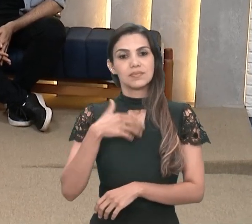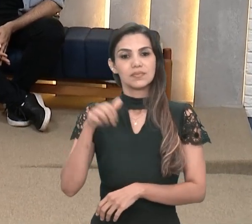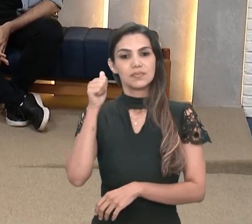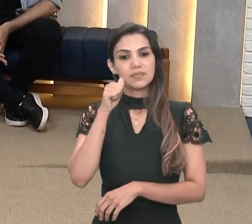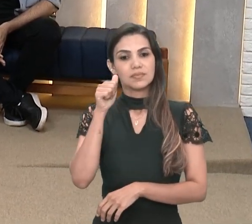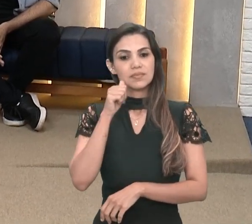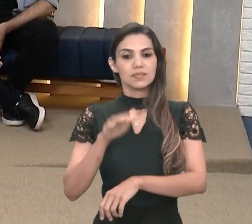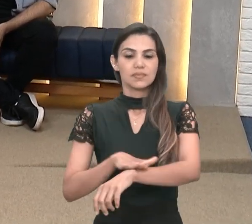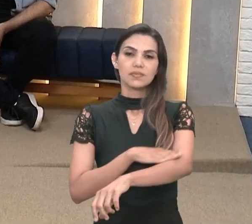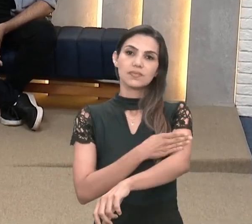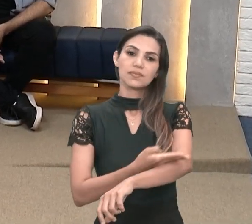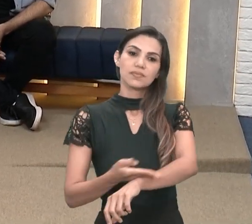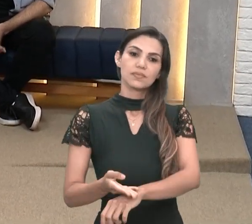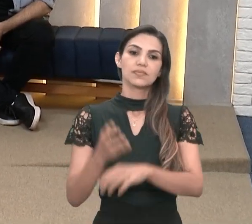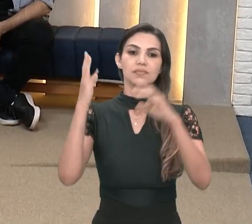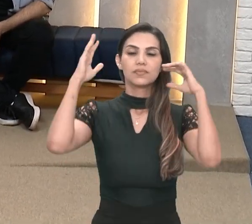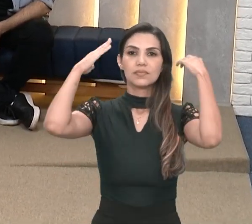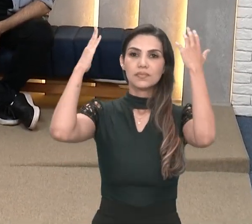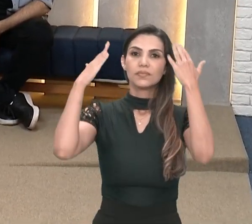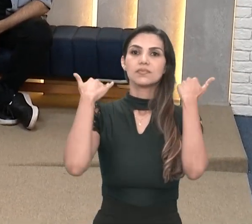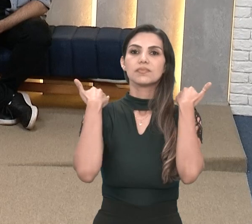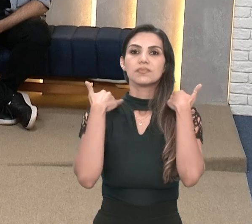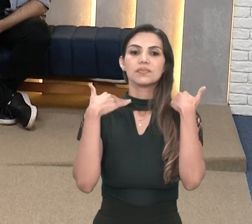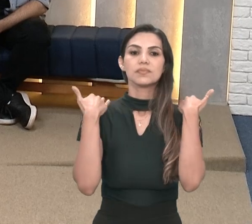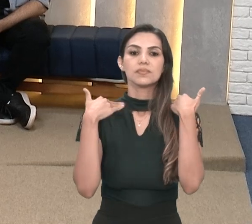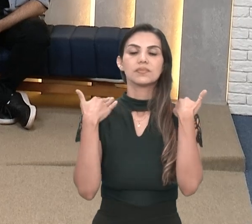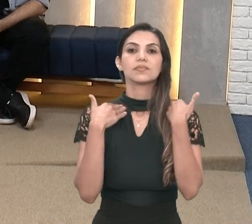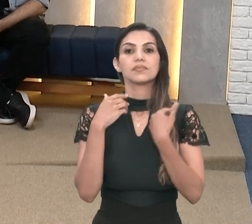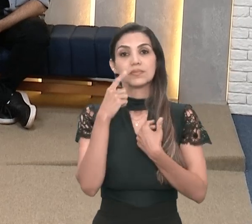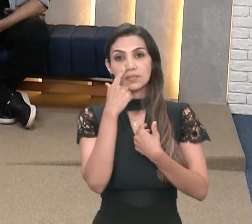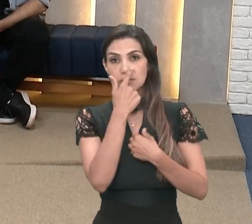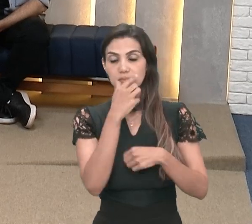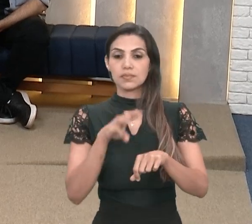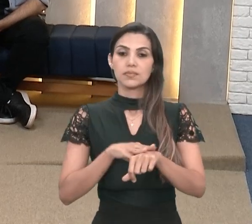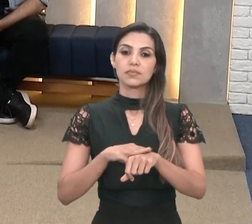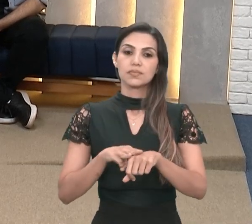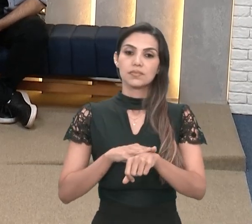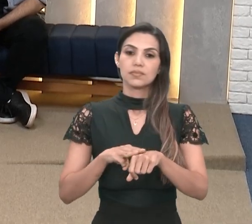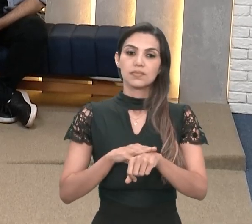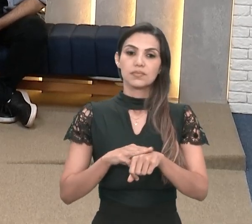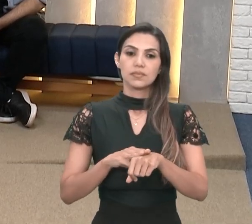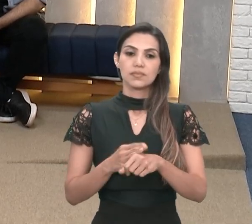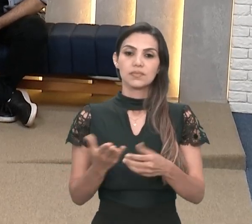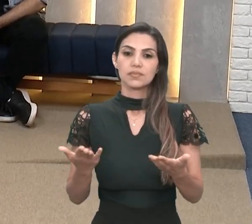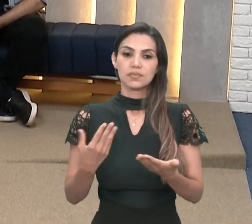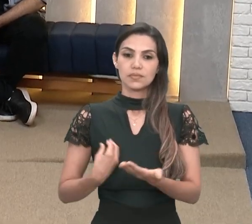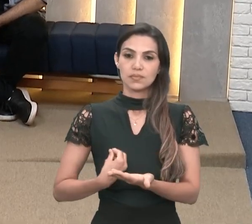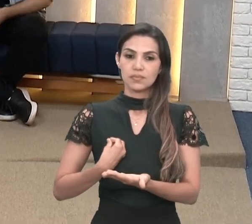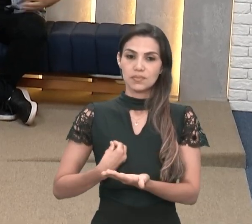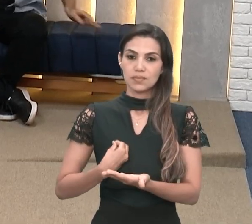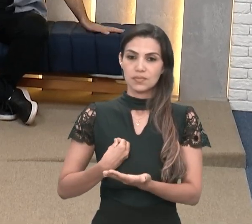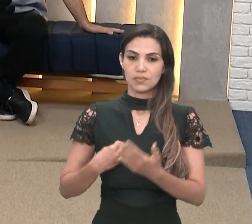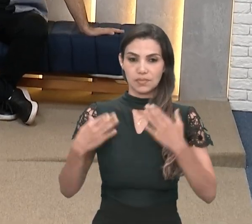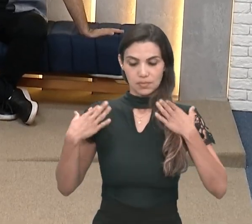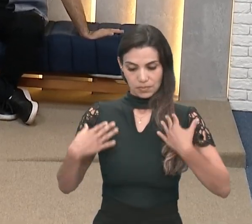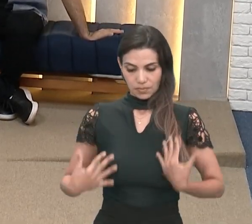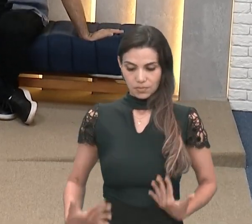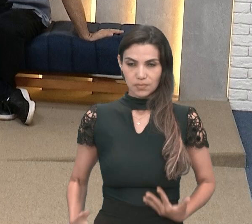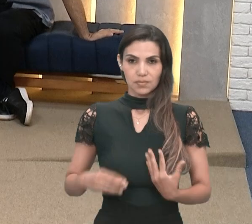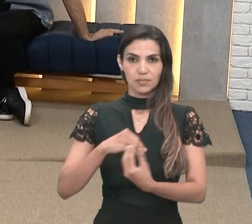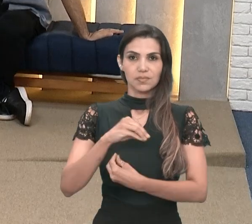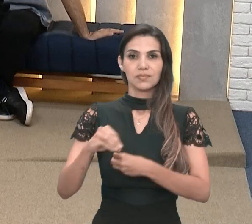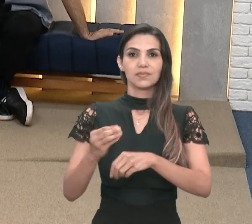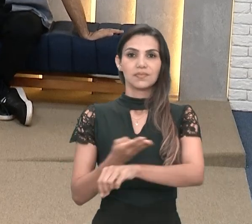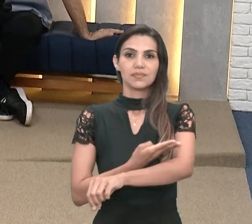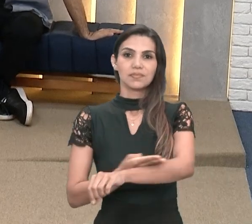de pele clara, com cabelos curtos, olhos castanhos, e ela está aqui hoje com um conjunto na cor preto e